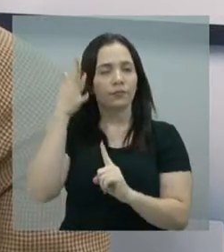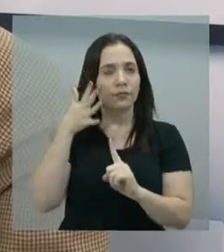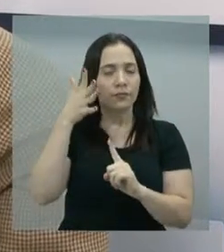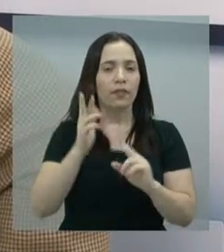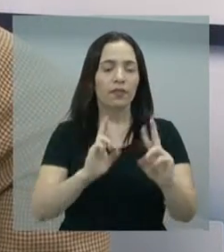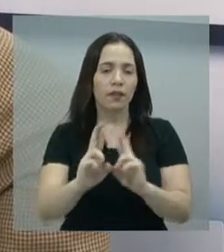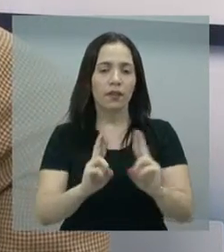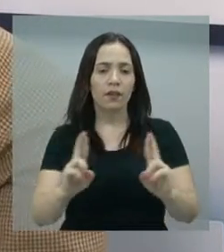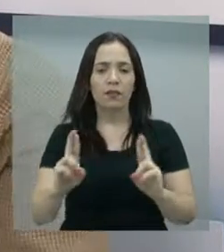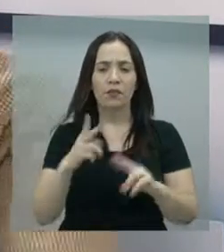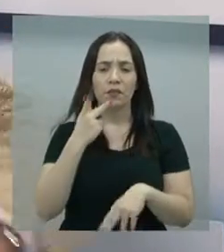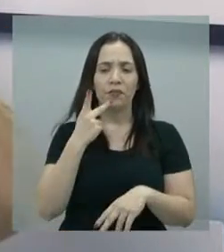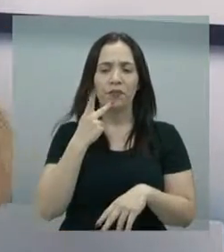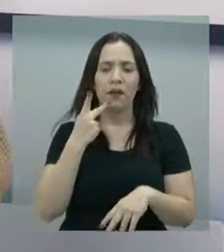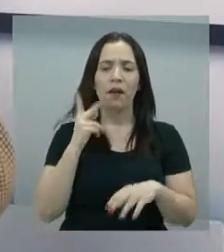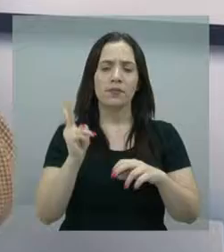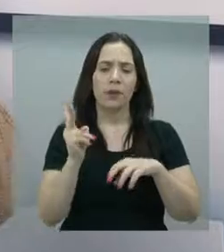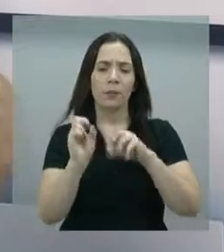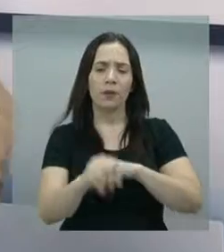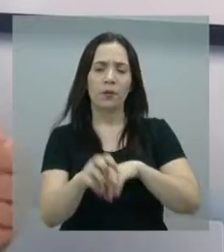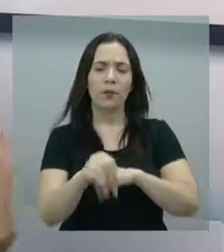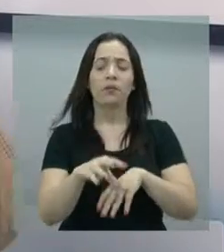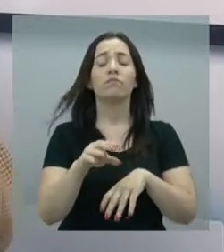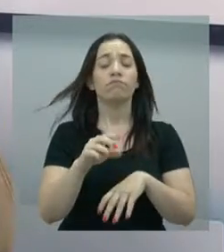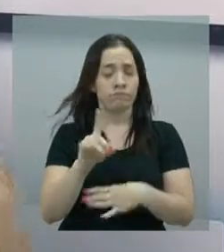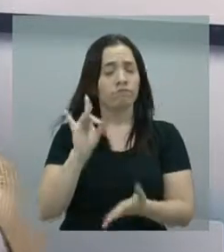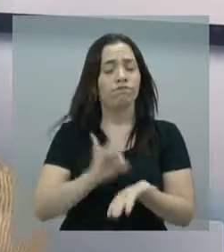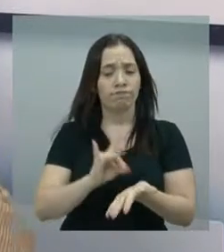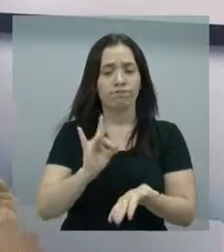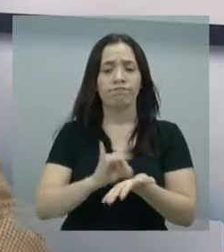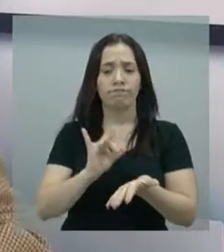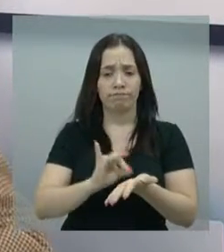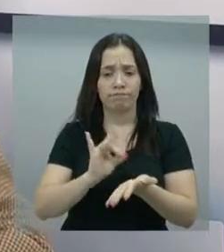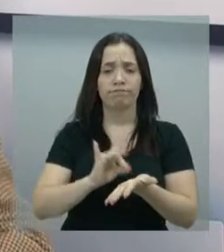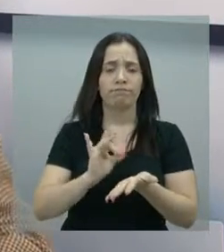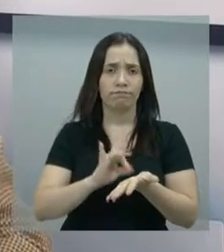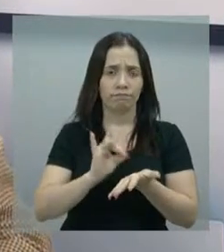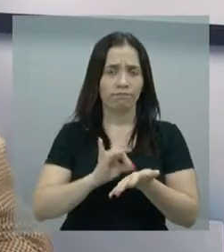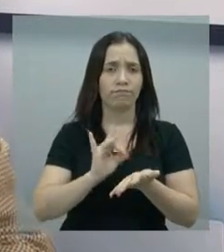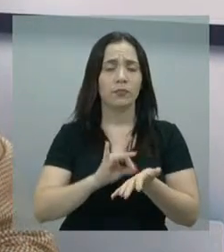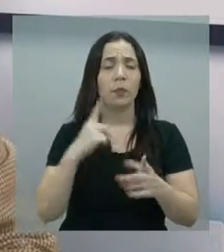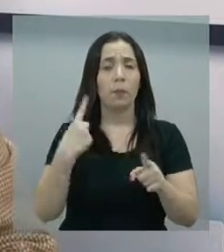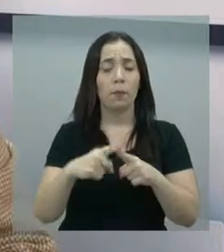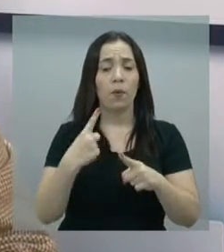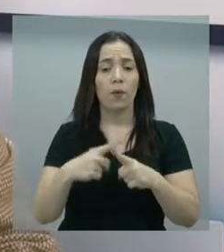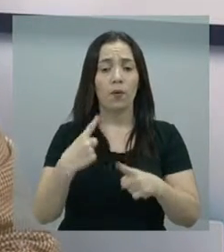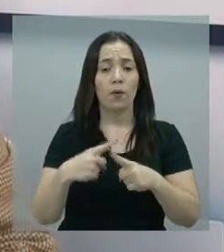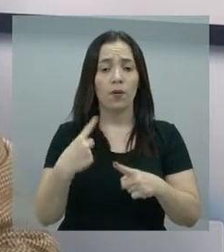aqui comigo, fala que o caminho é a educação. Mas fica muito essa história, fica muito clichê. Porque para